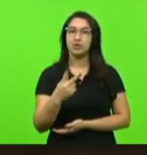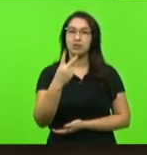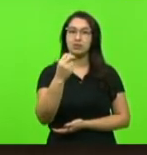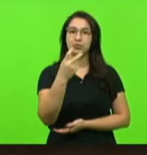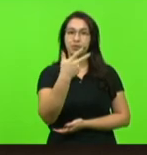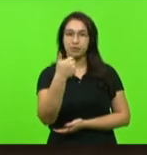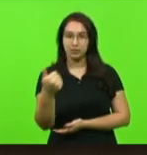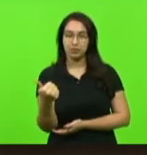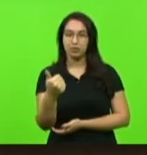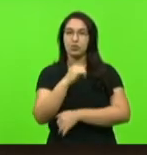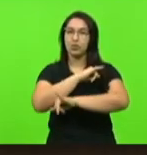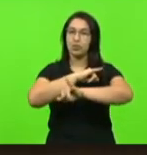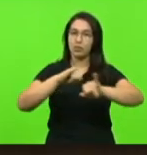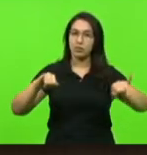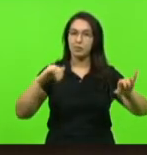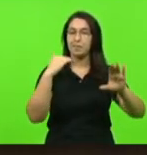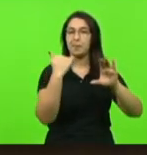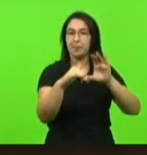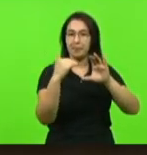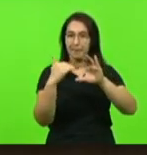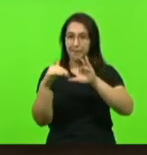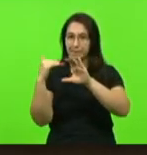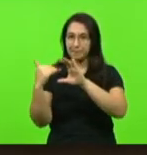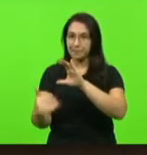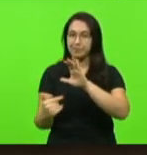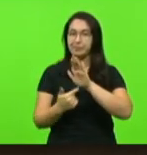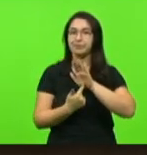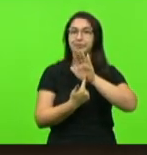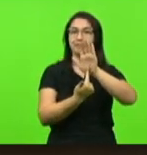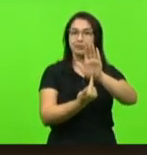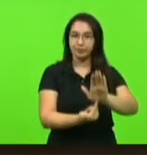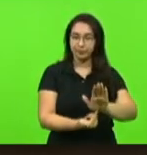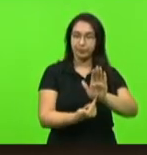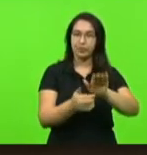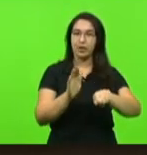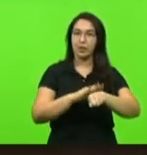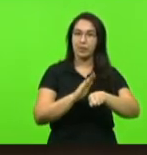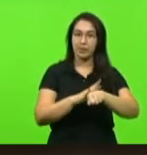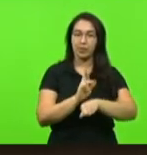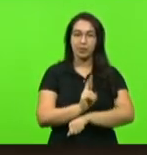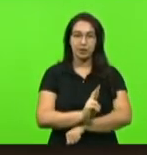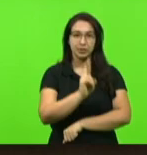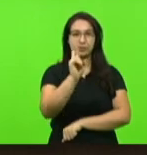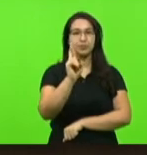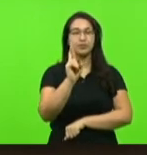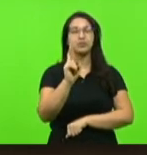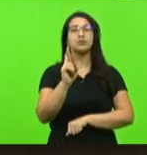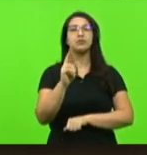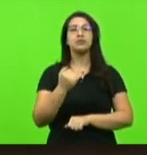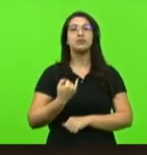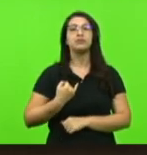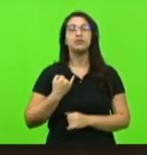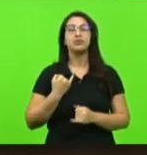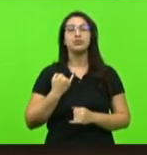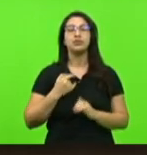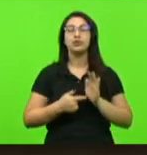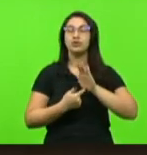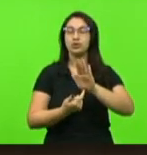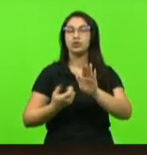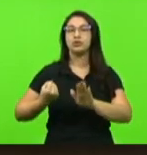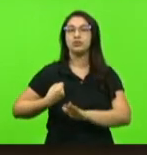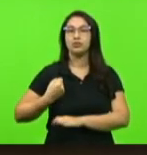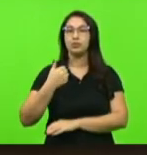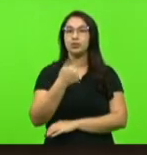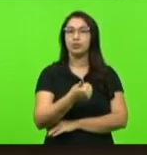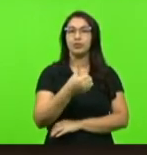comunicou que encaminhará aos destinatários as indicações números 1